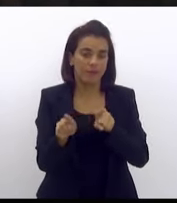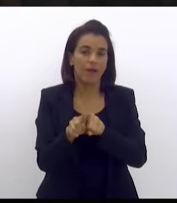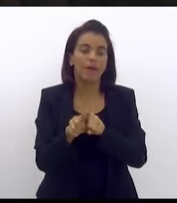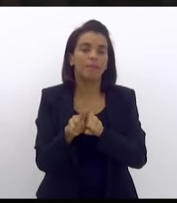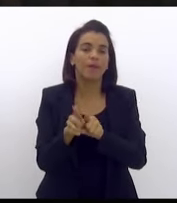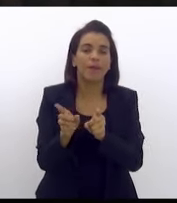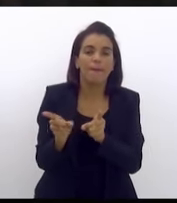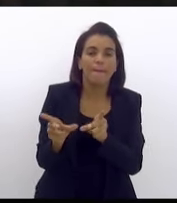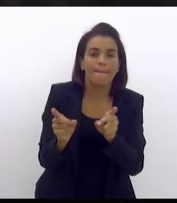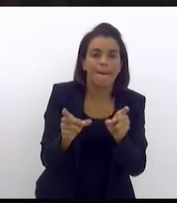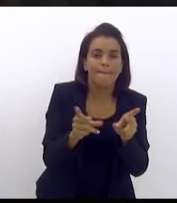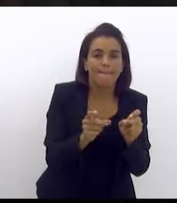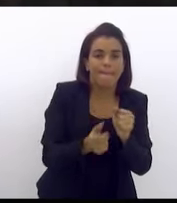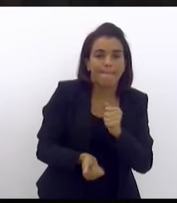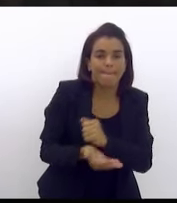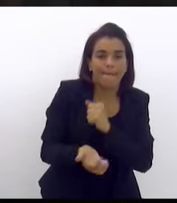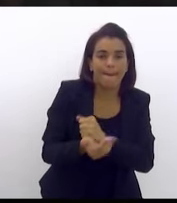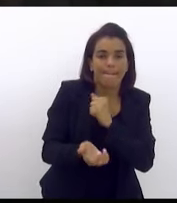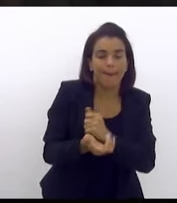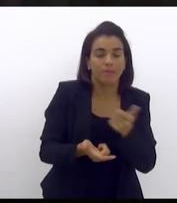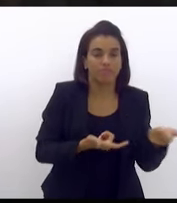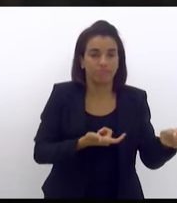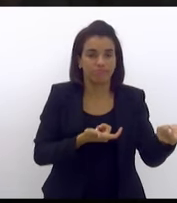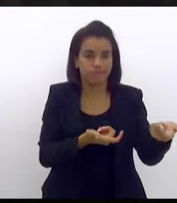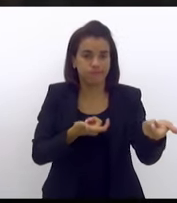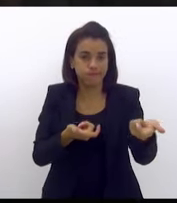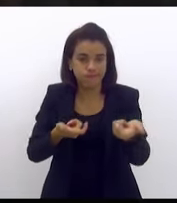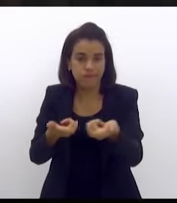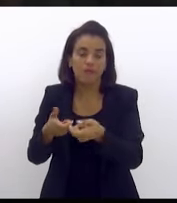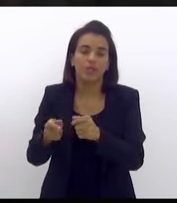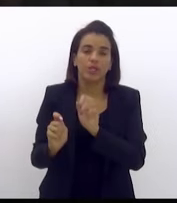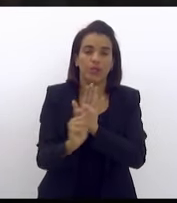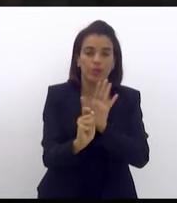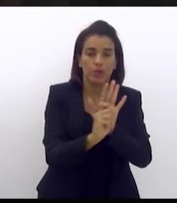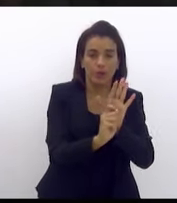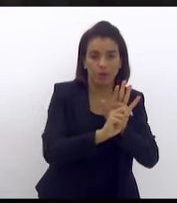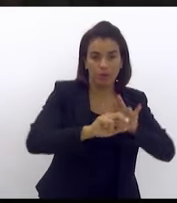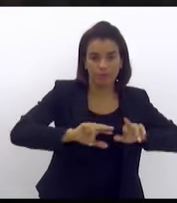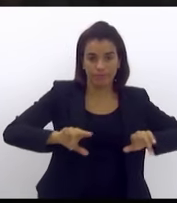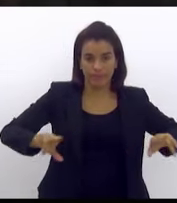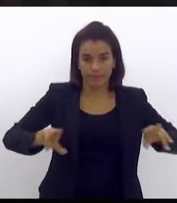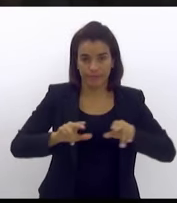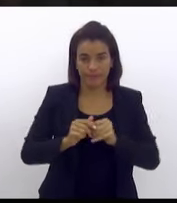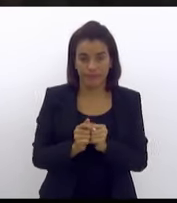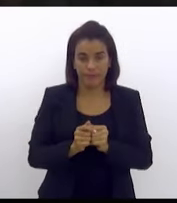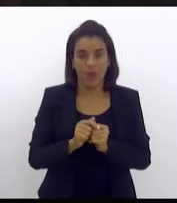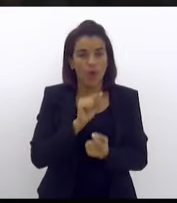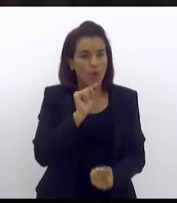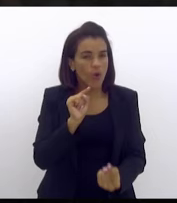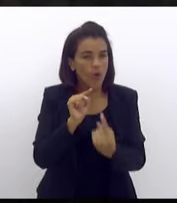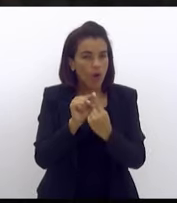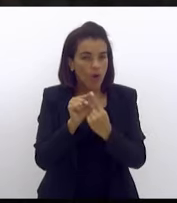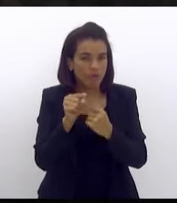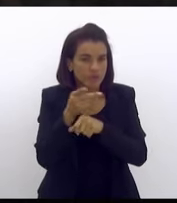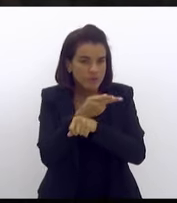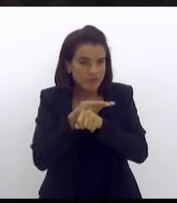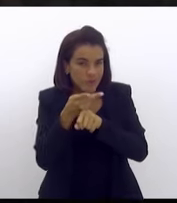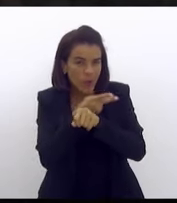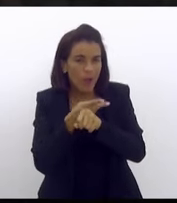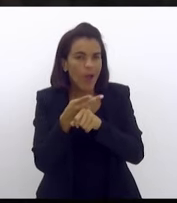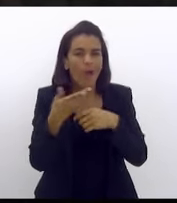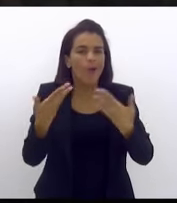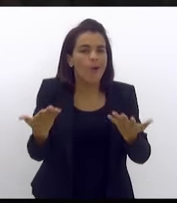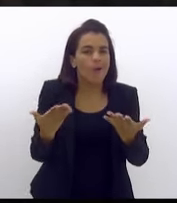e armas. A meta de seguir o dinheiro é como